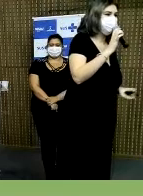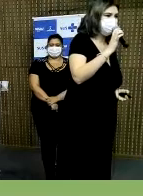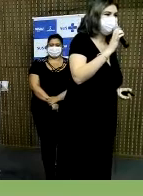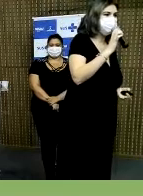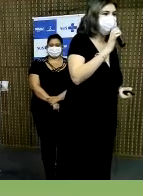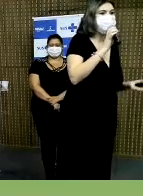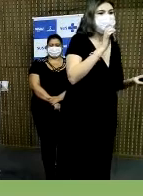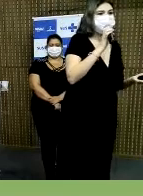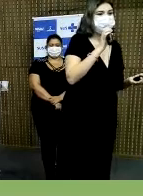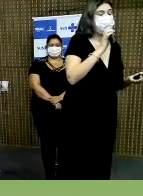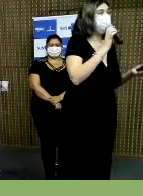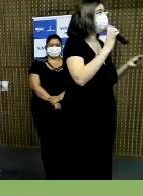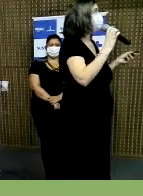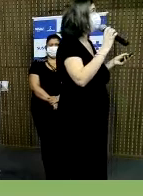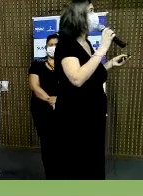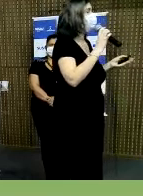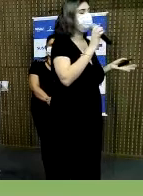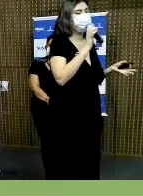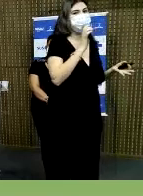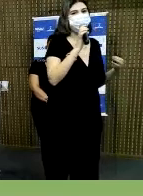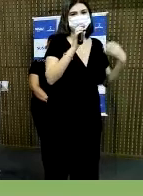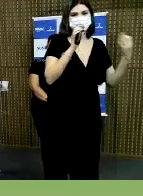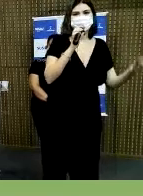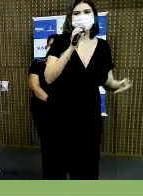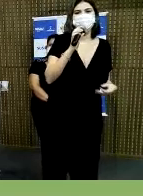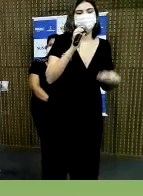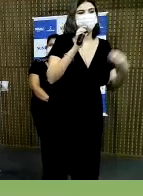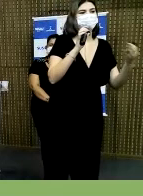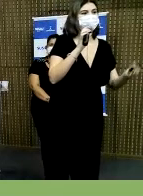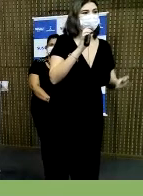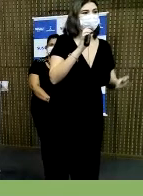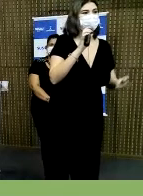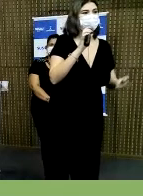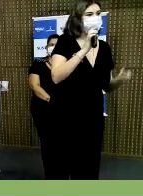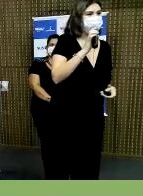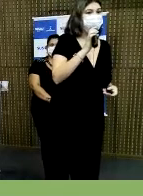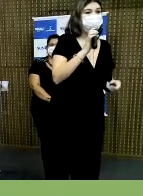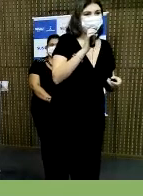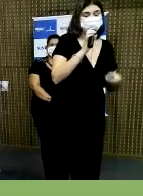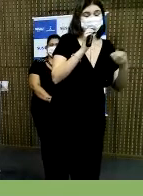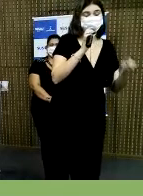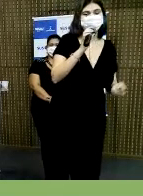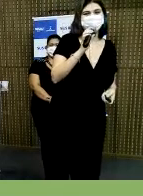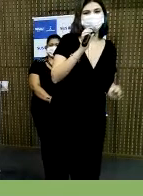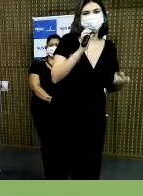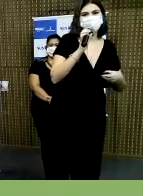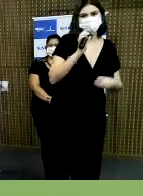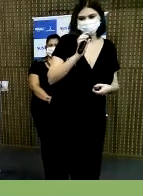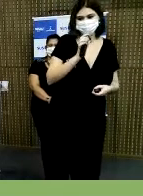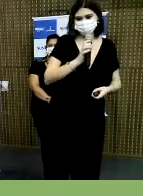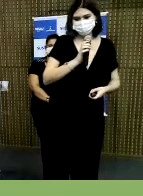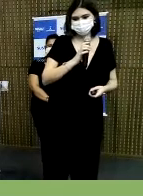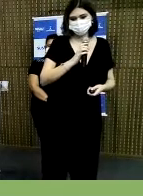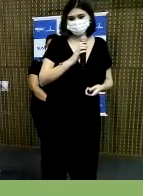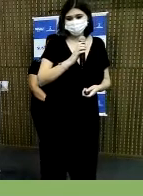em consideração que a questão da medicação do HIV e tudo mais é só retirada pelo